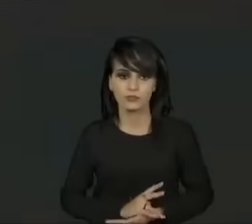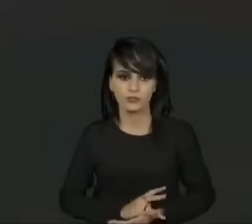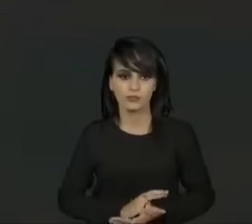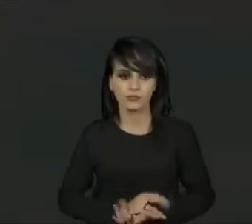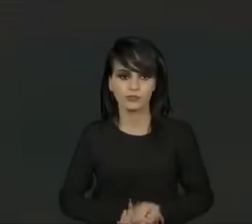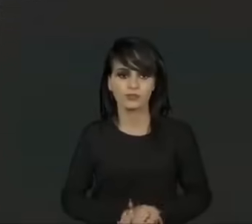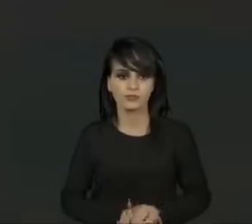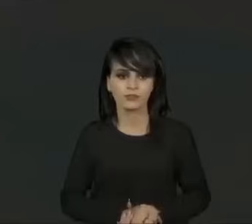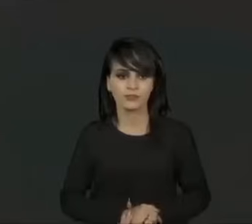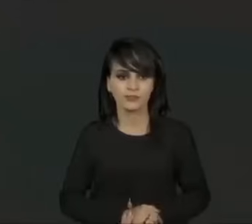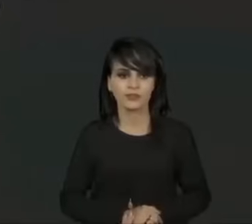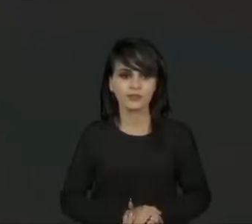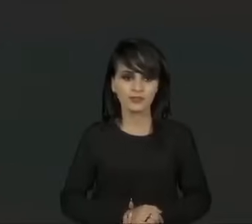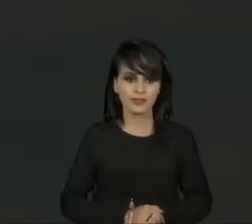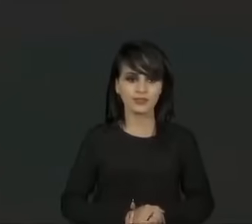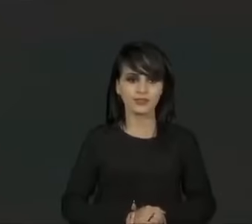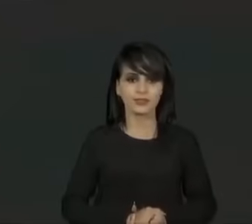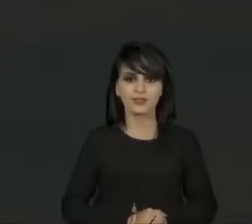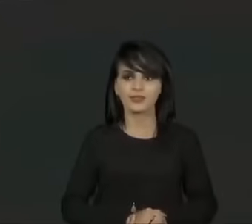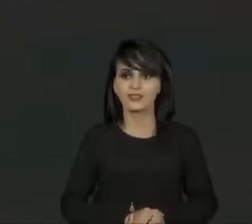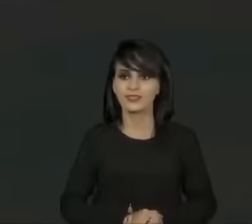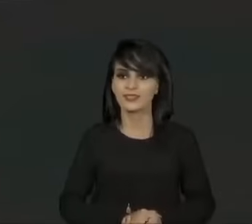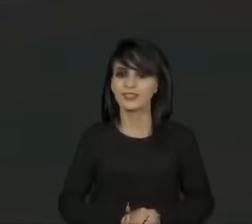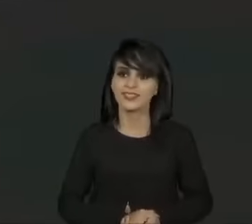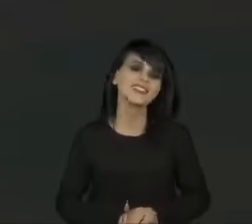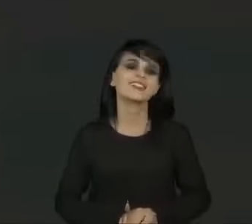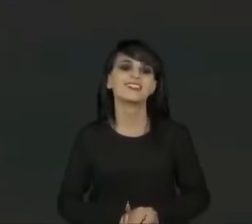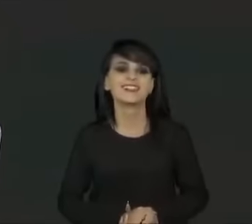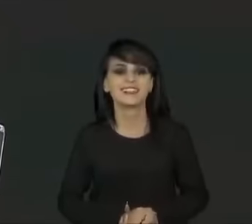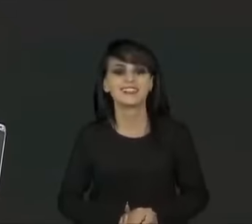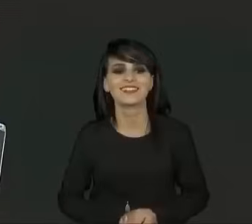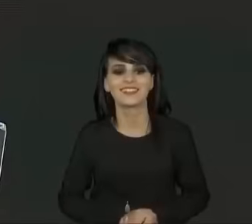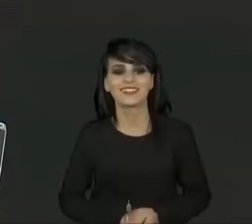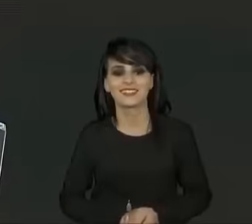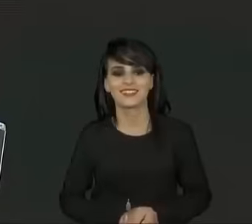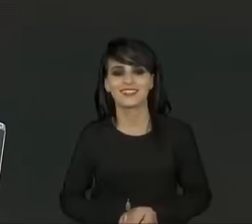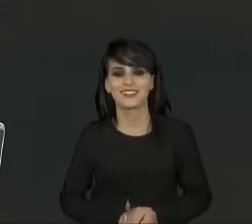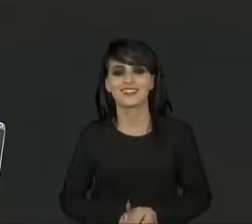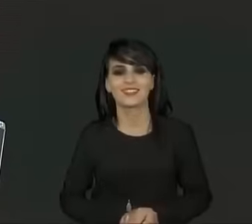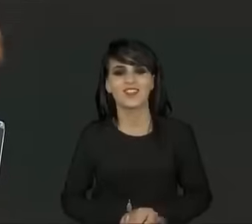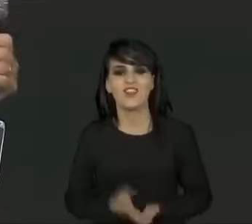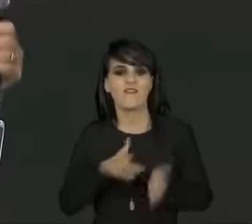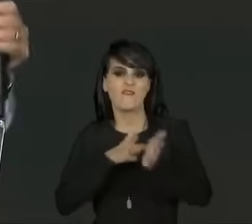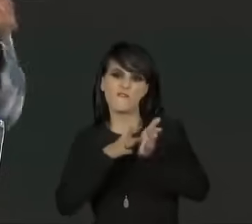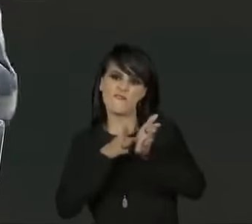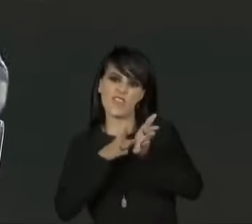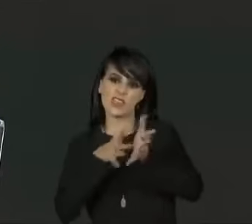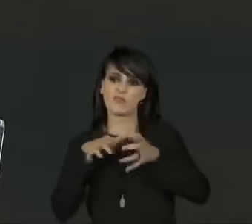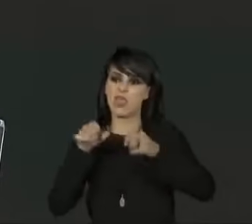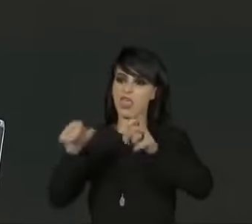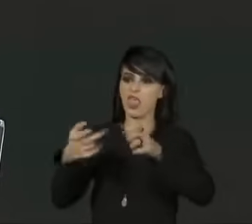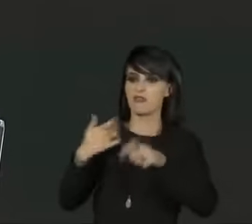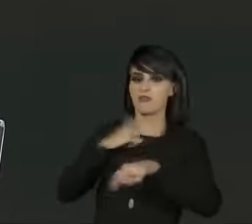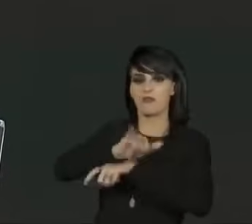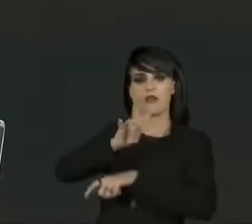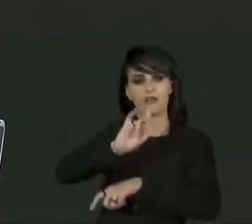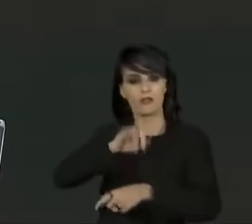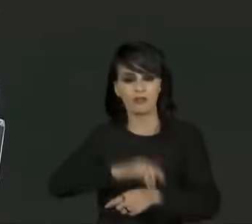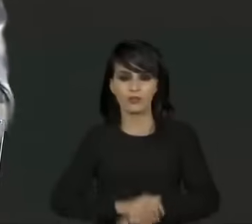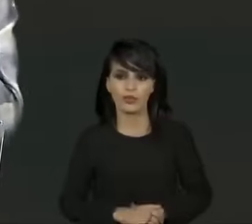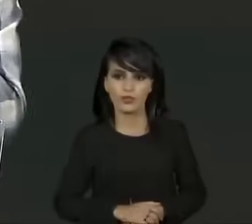fora é o sincero não maqueia a verdade não finge para ganhar ou enganar